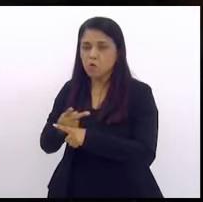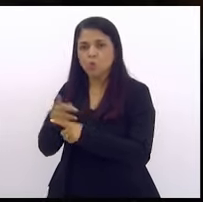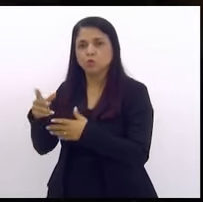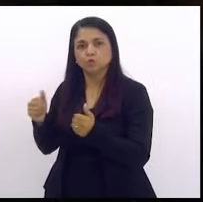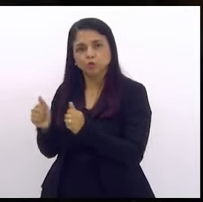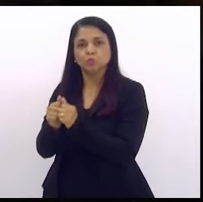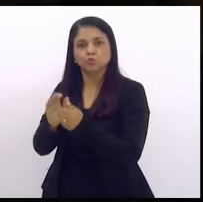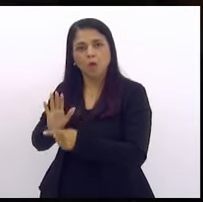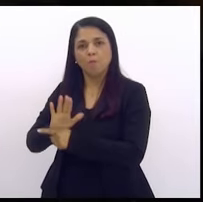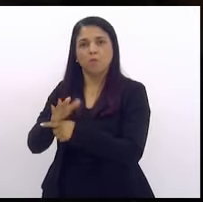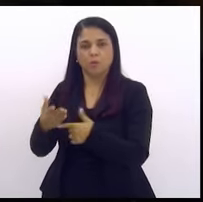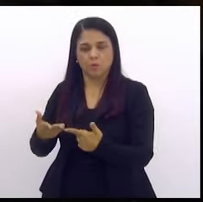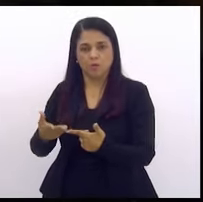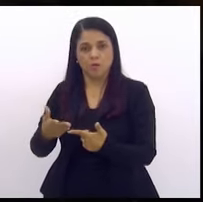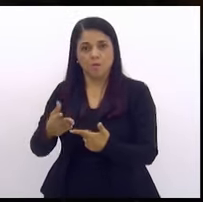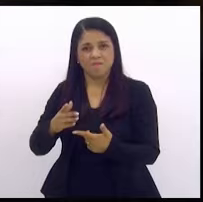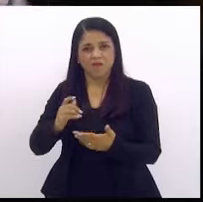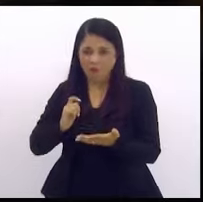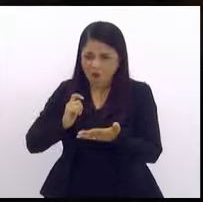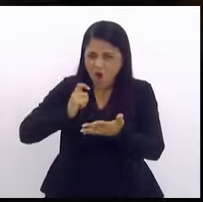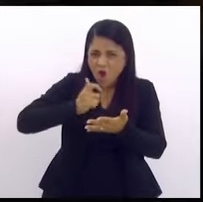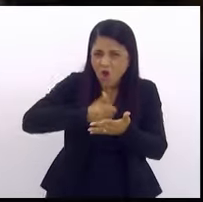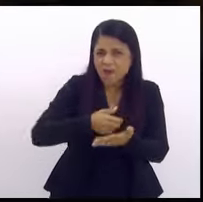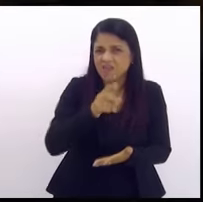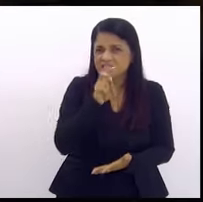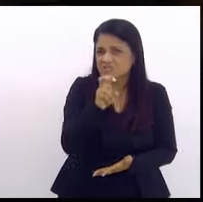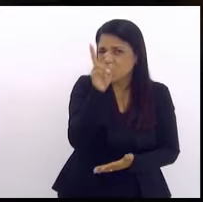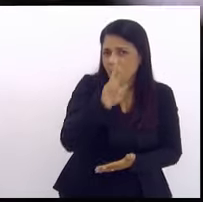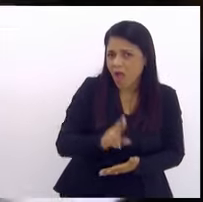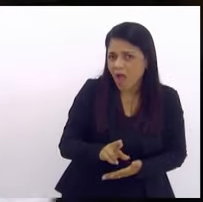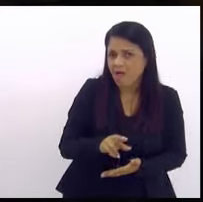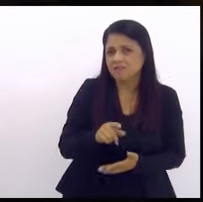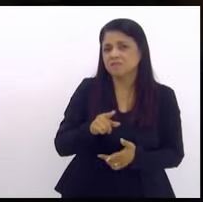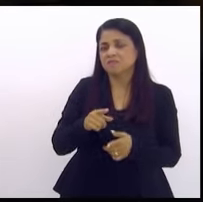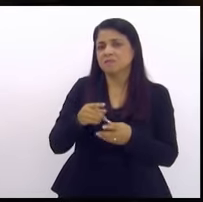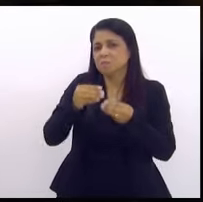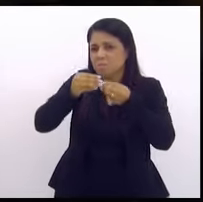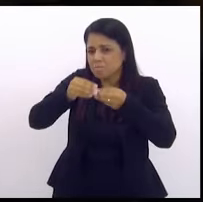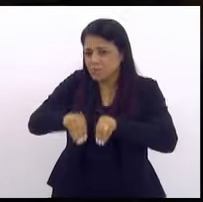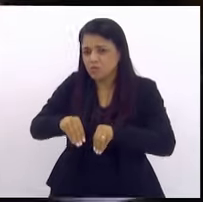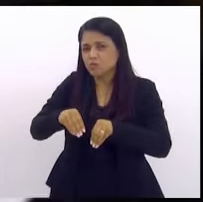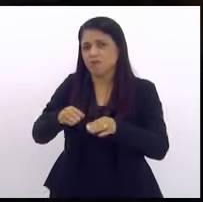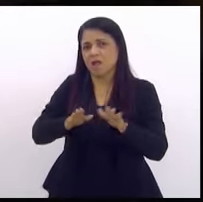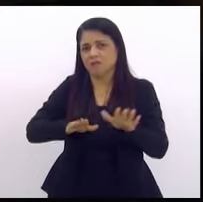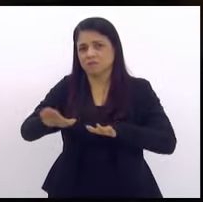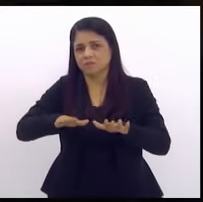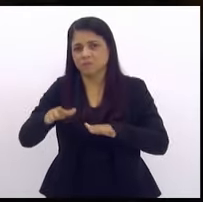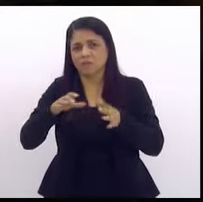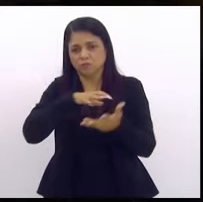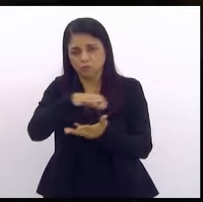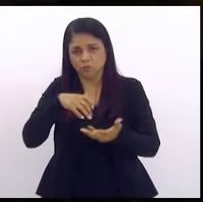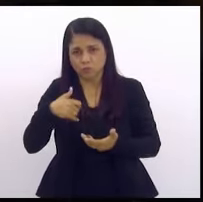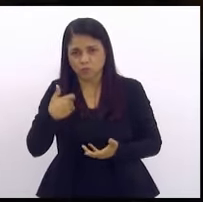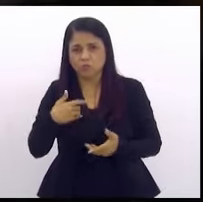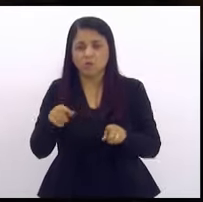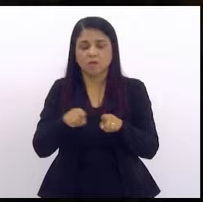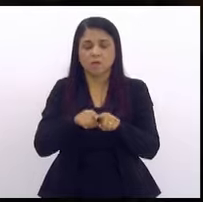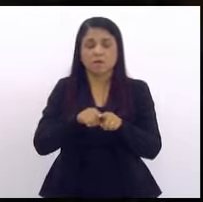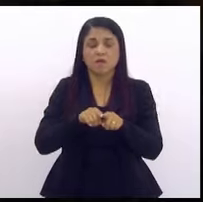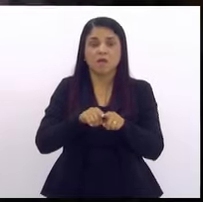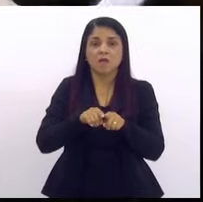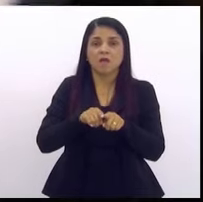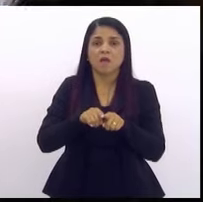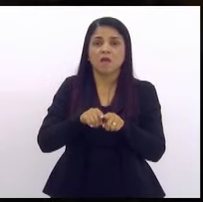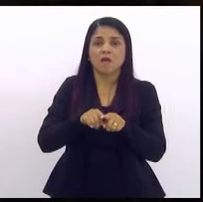que cobra, para tirar o cobrador, prejudicando a acessibilidade do idoso, da pessoa com deficiência, prejudicando